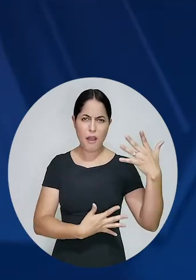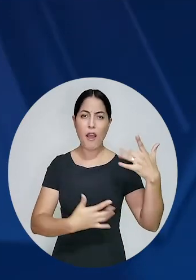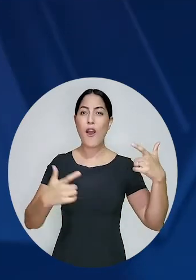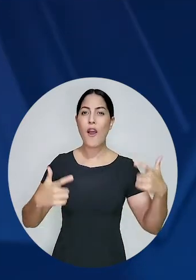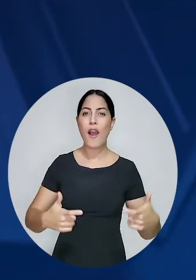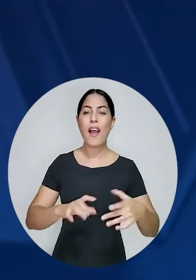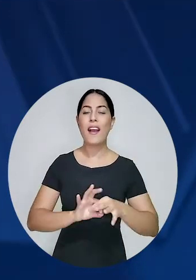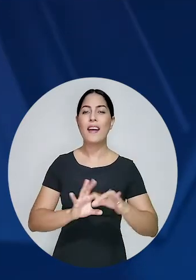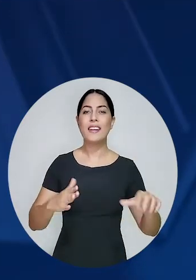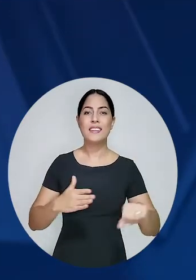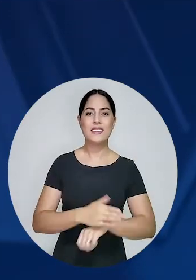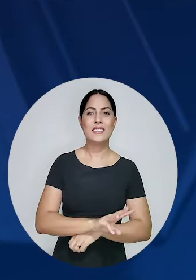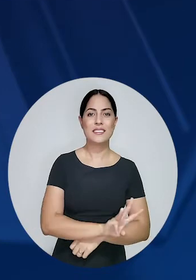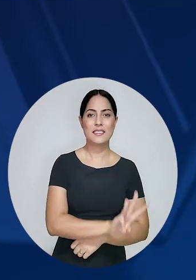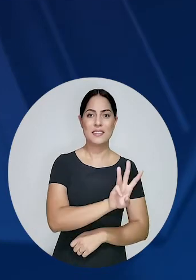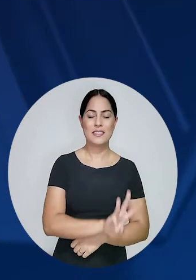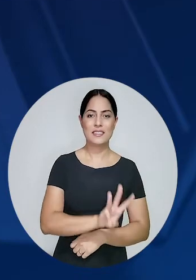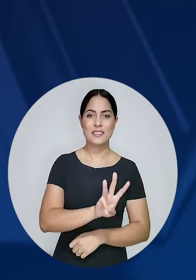em